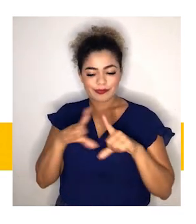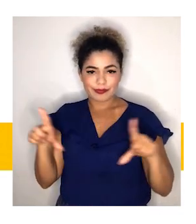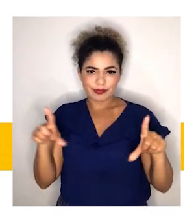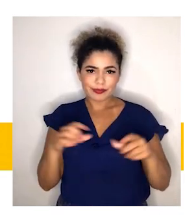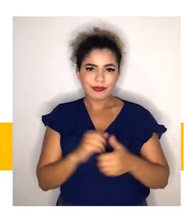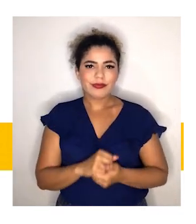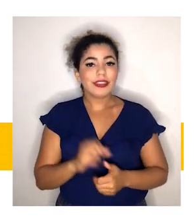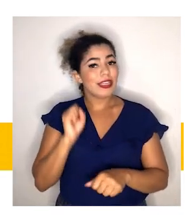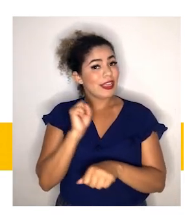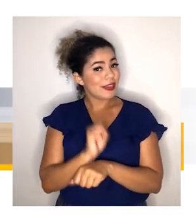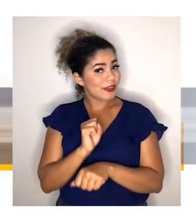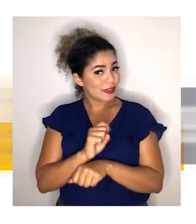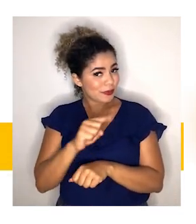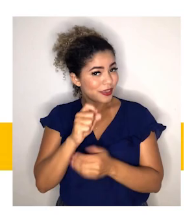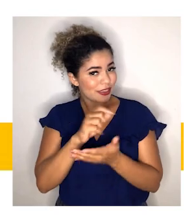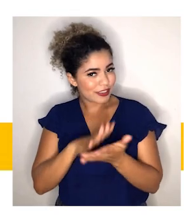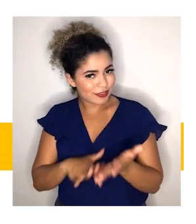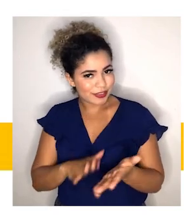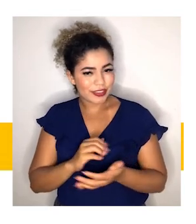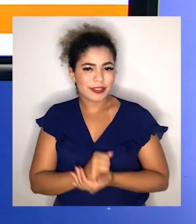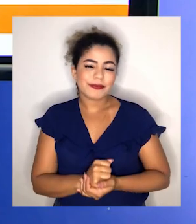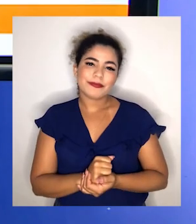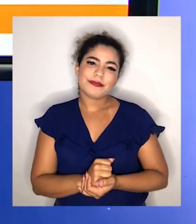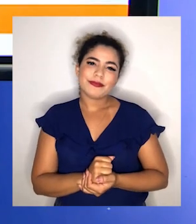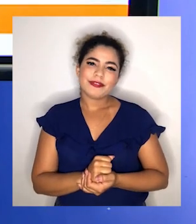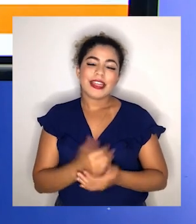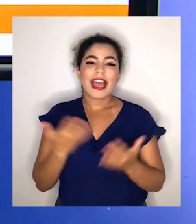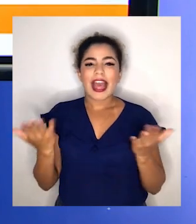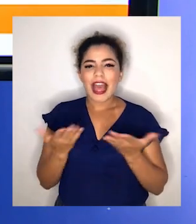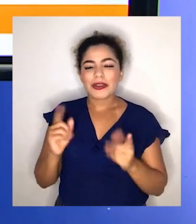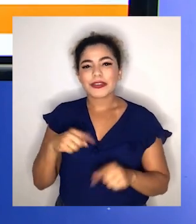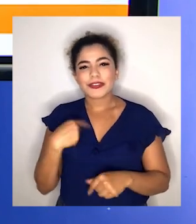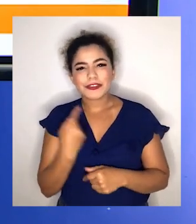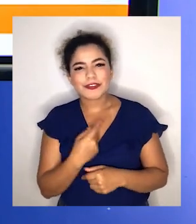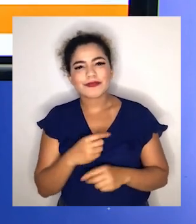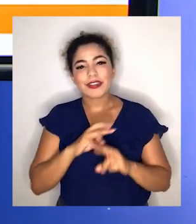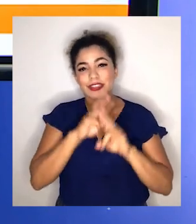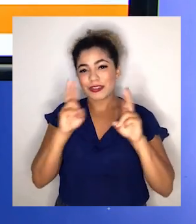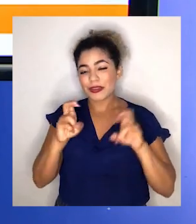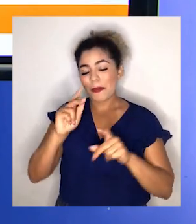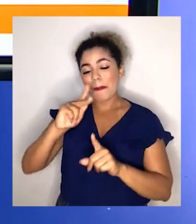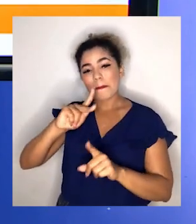na sua tela. Eu aguardo essa atividade. Bom, pessoal, essa foi a nossa